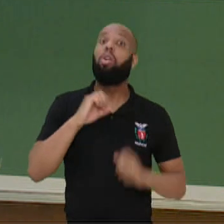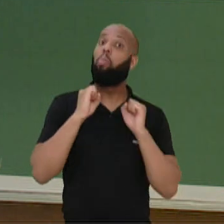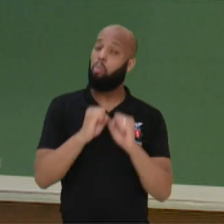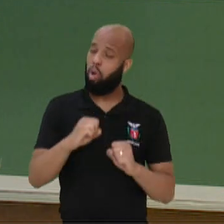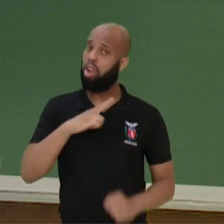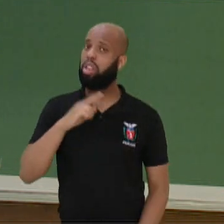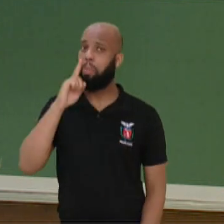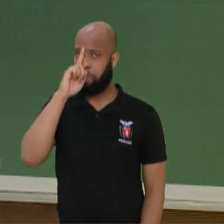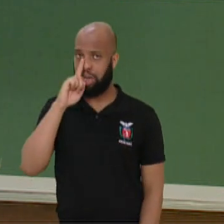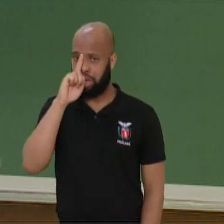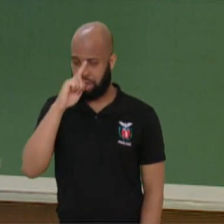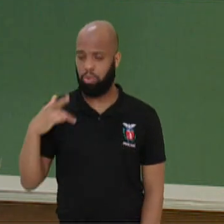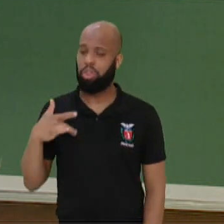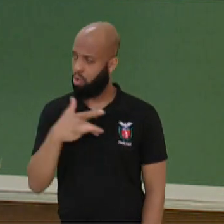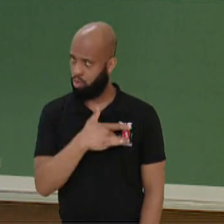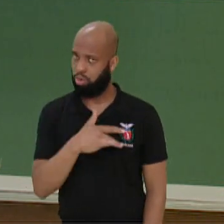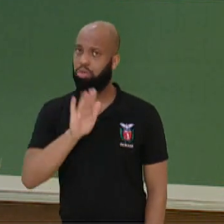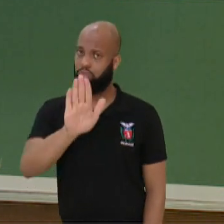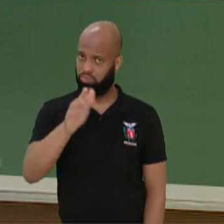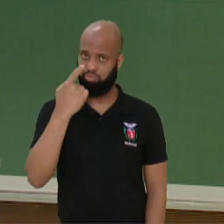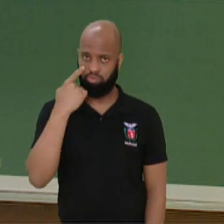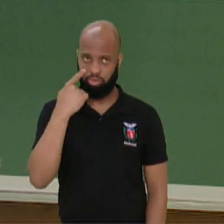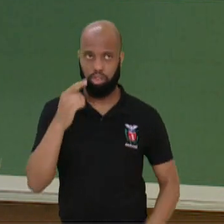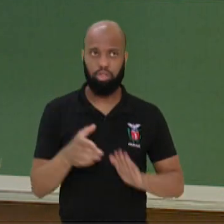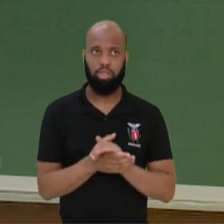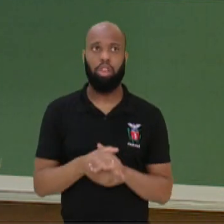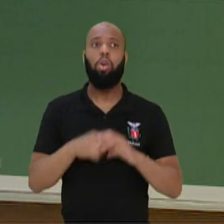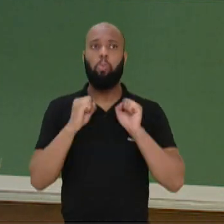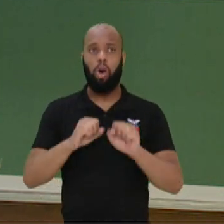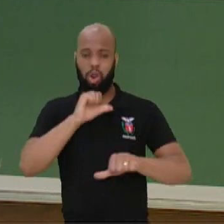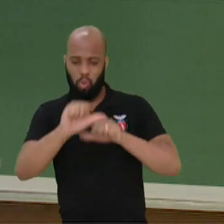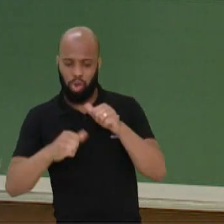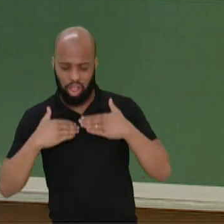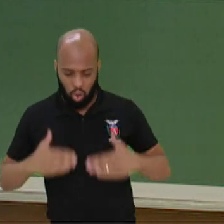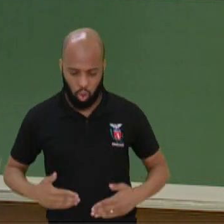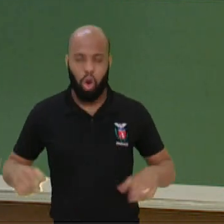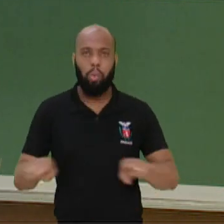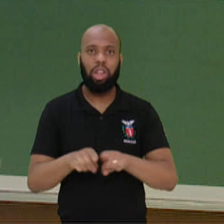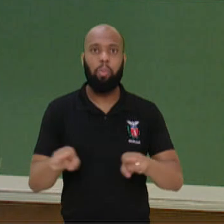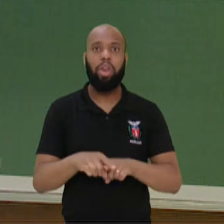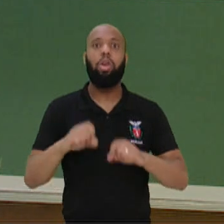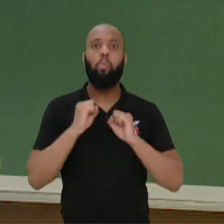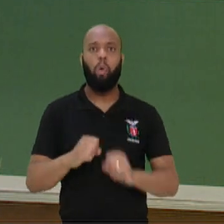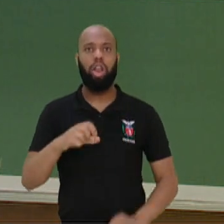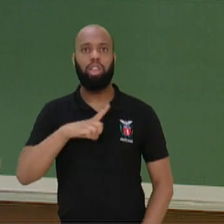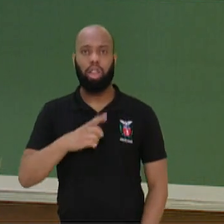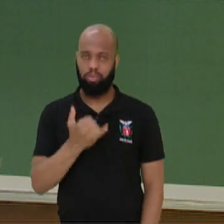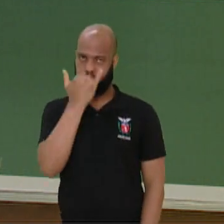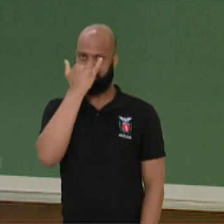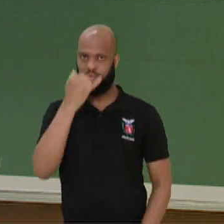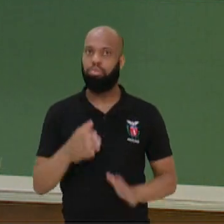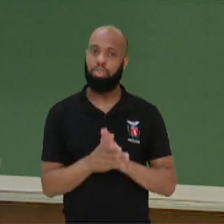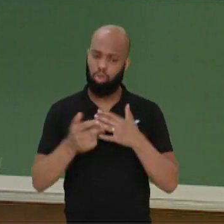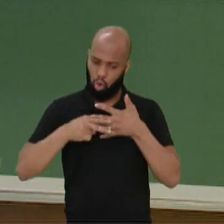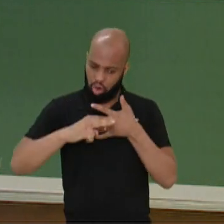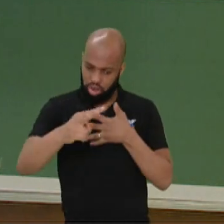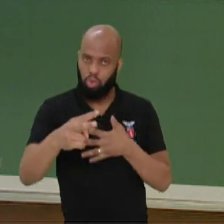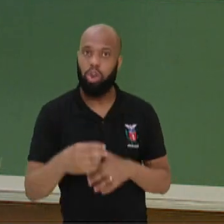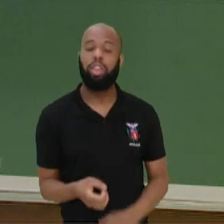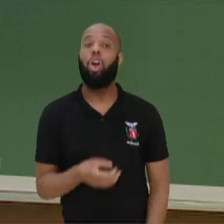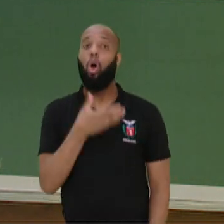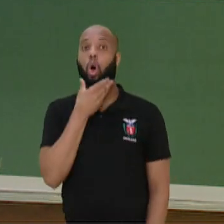apresentar riscos. É isso que nós vamos abordar aqui agora. Alterações fisiológicas e efeitos colaterais. Então, sistema